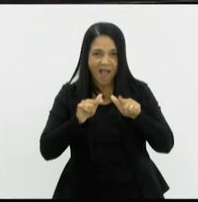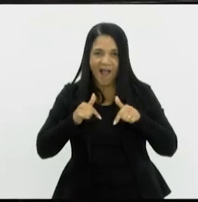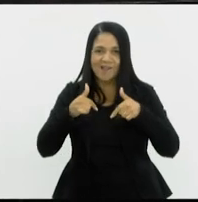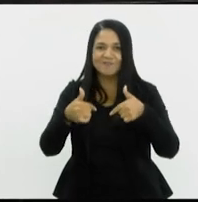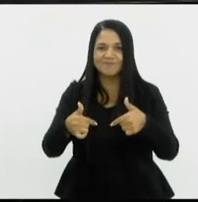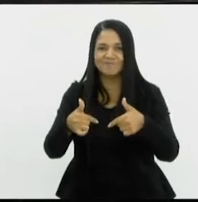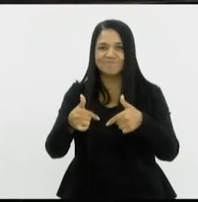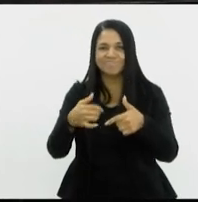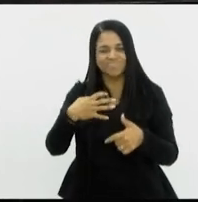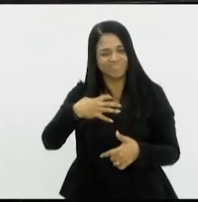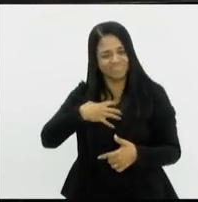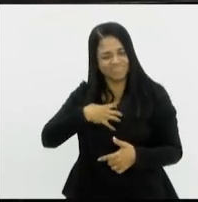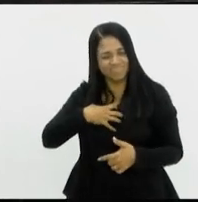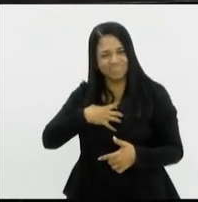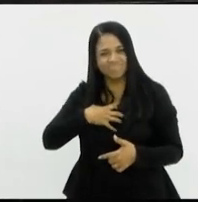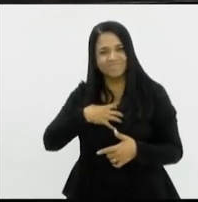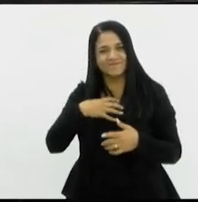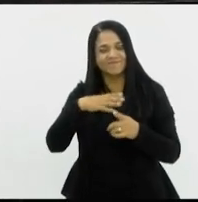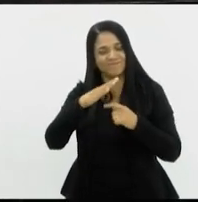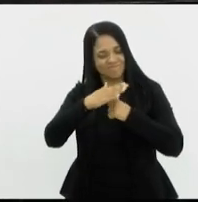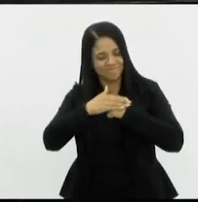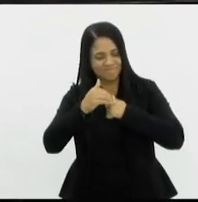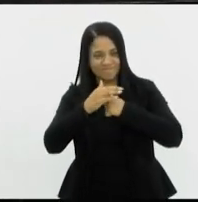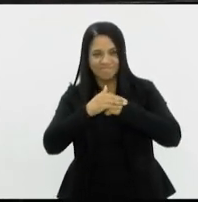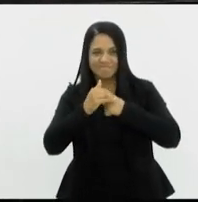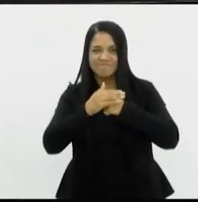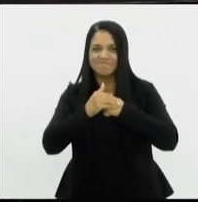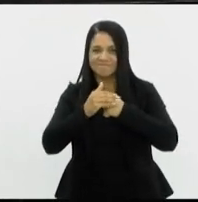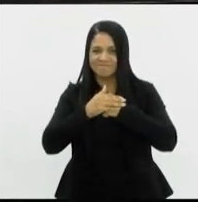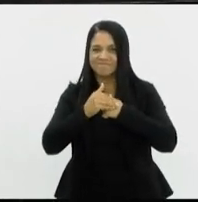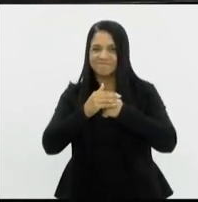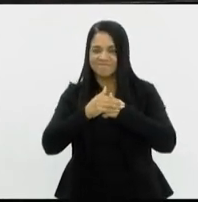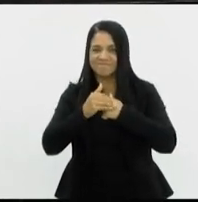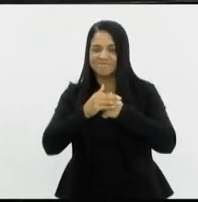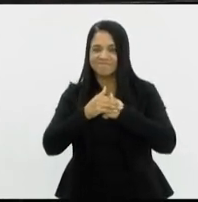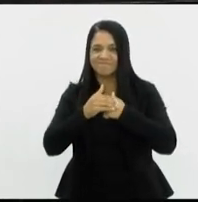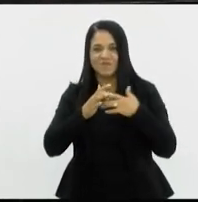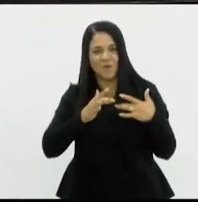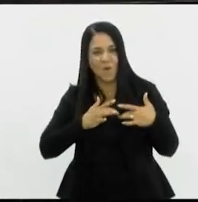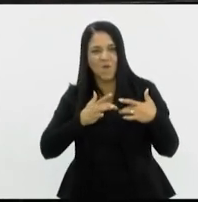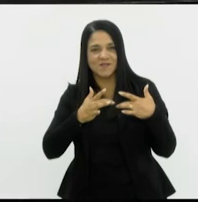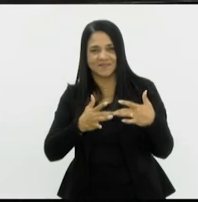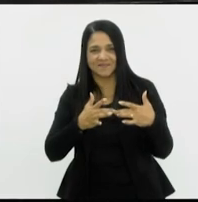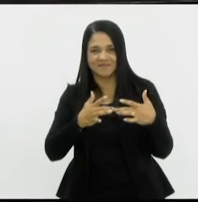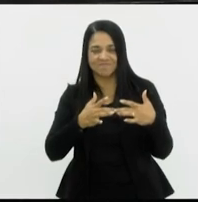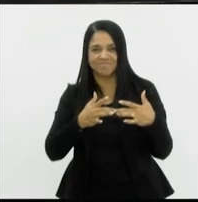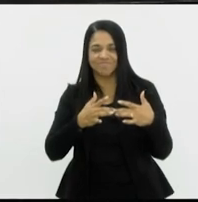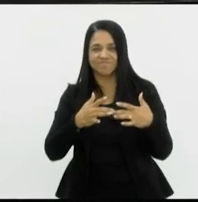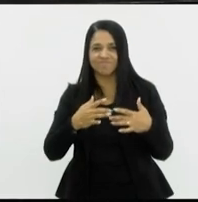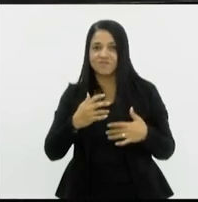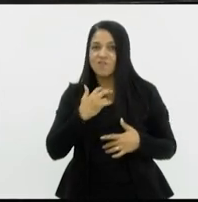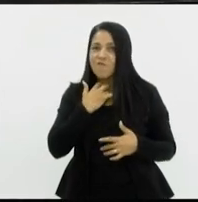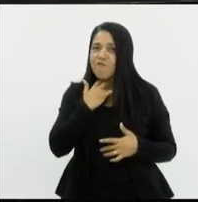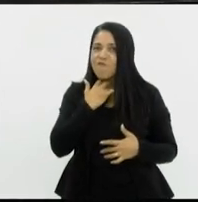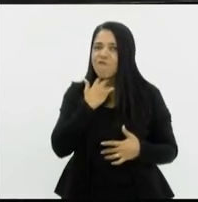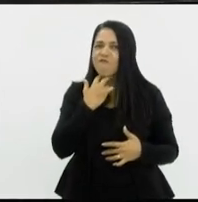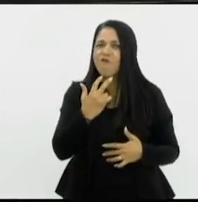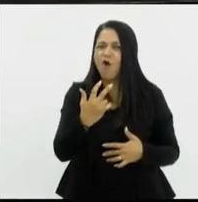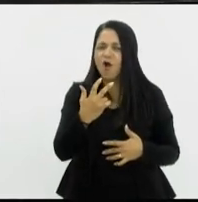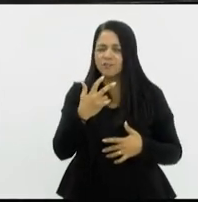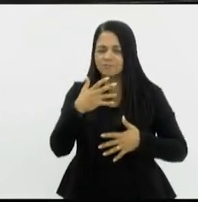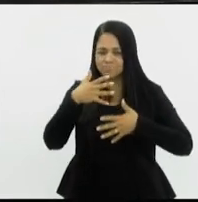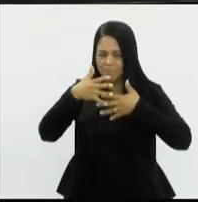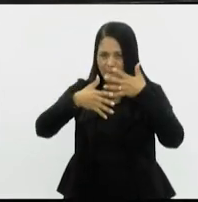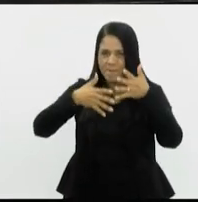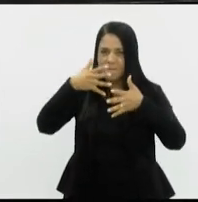seu gesto de cortesia, de consideração. E, sendo assim, de viva voz, poder em